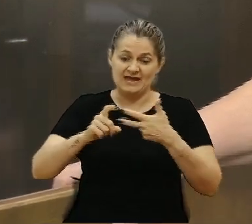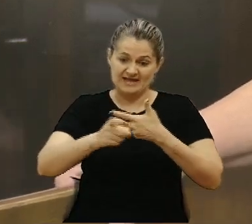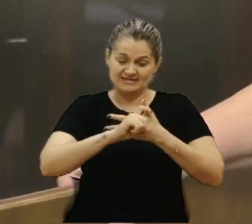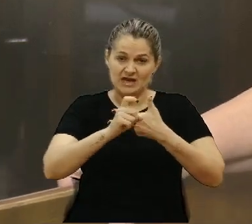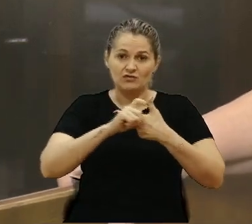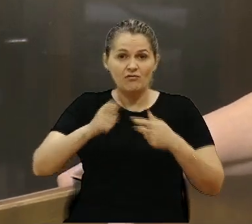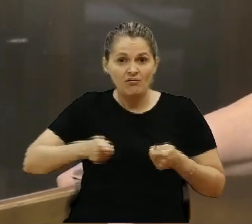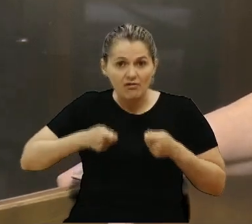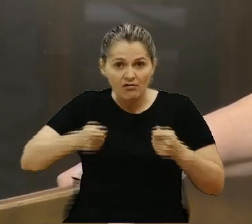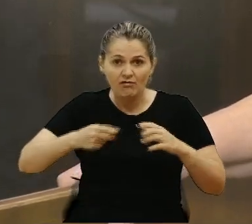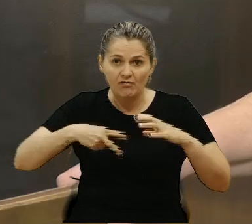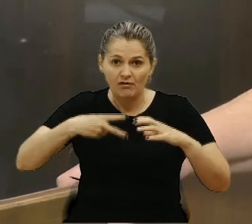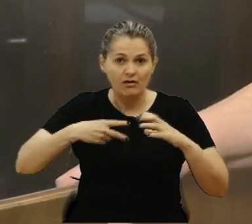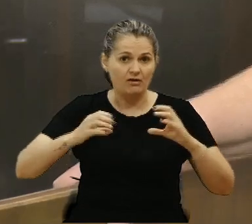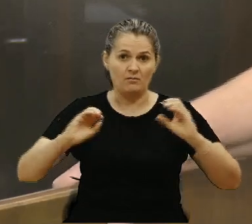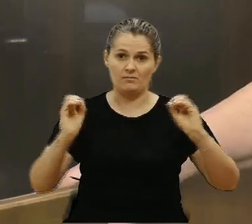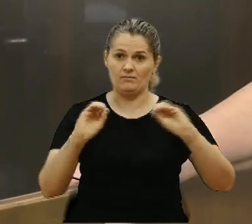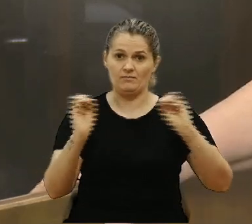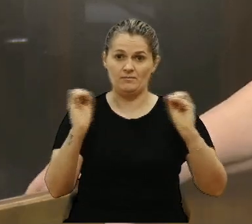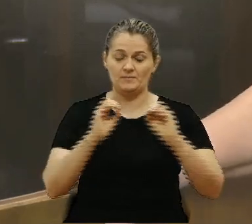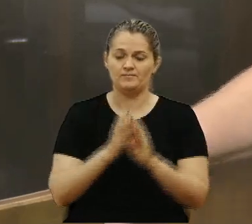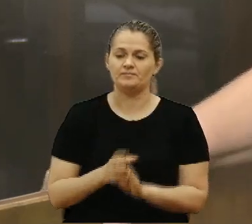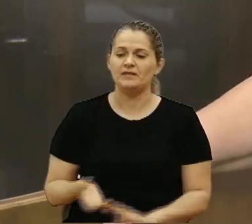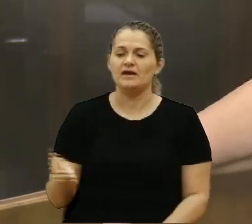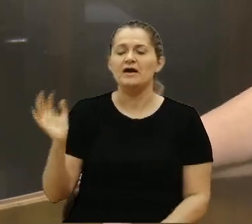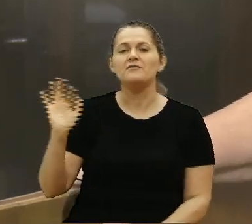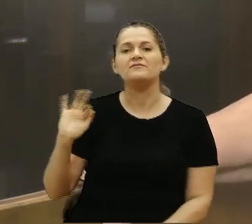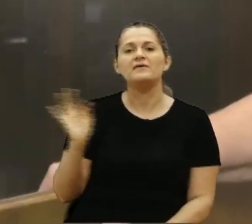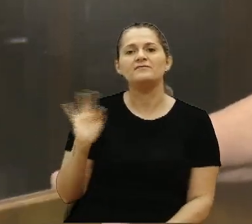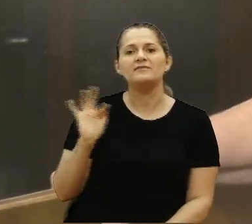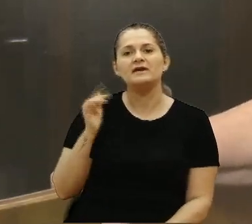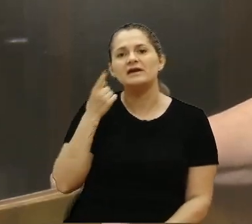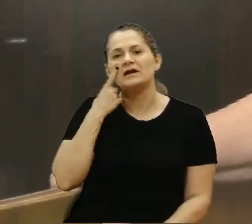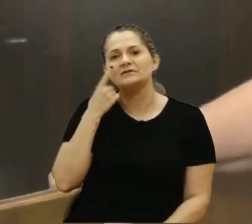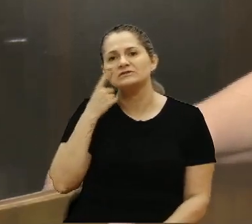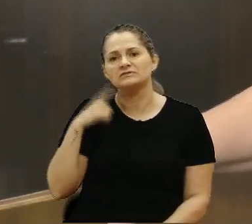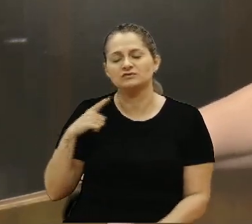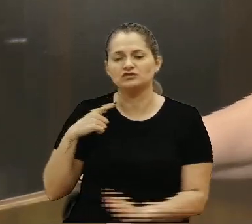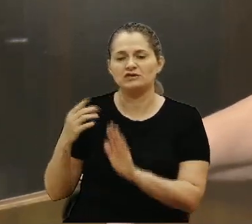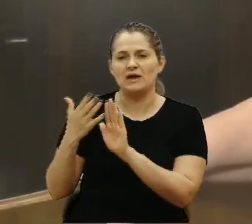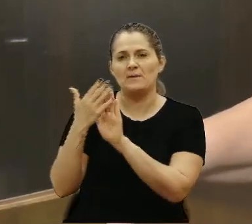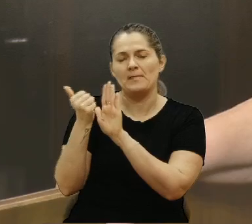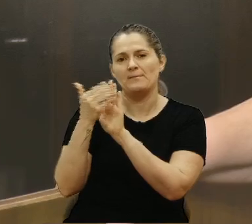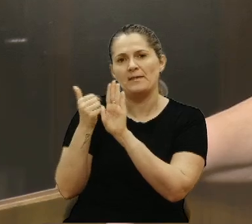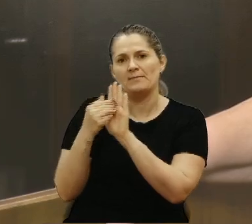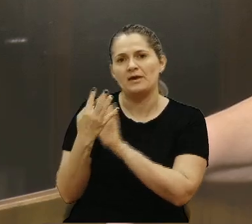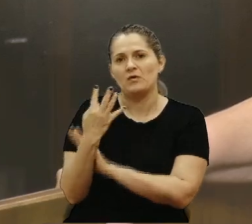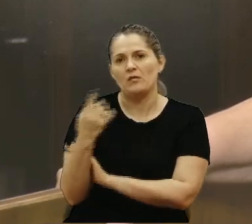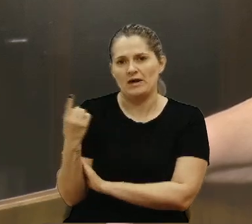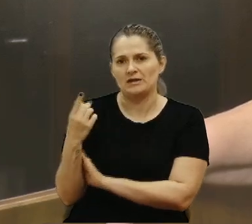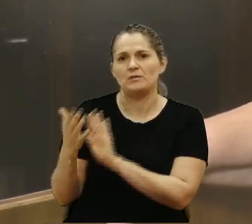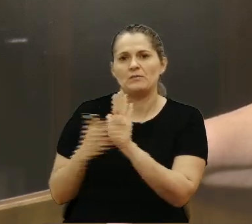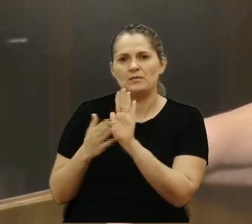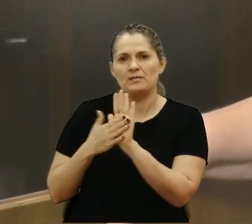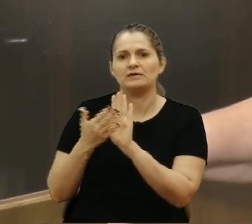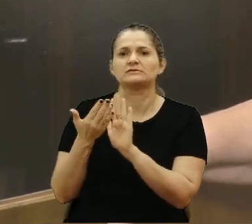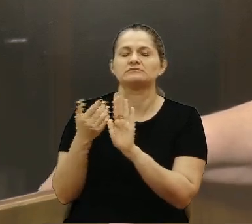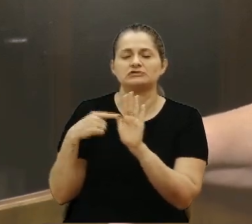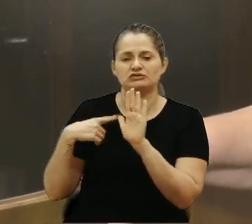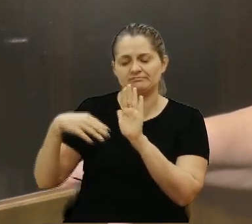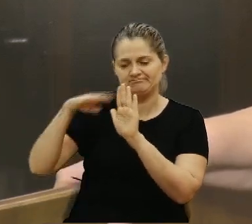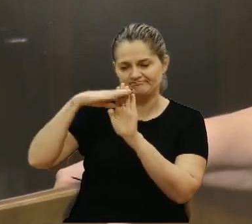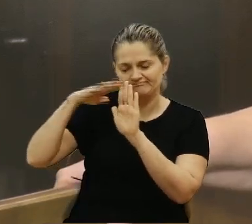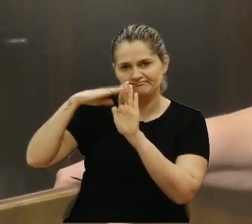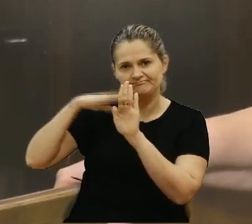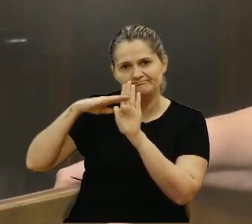fizemos a assembleia da categoria e tiramos as 41 propostas que versam sobre vários temas,